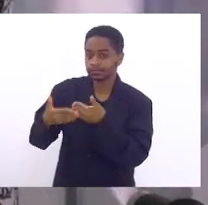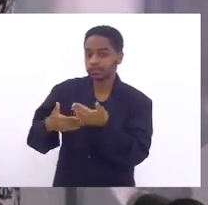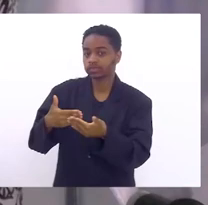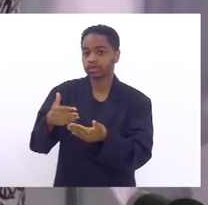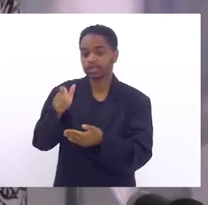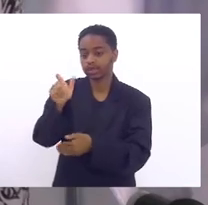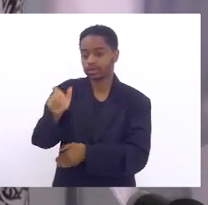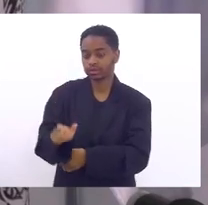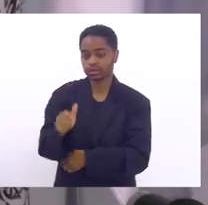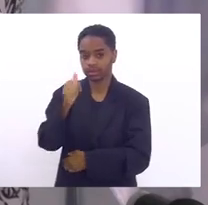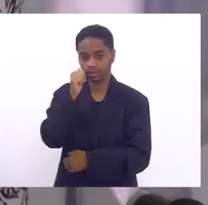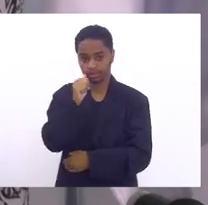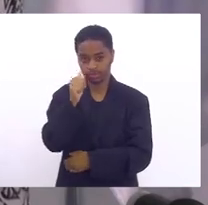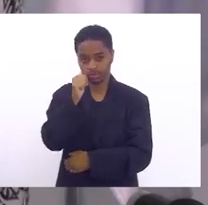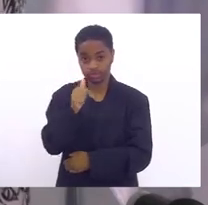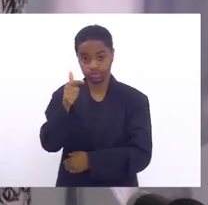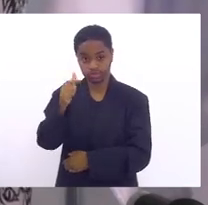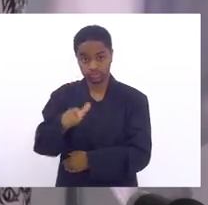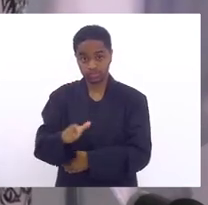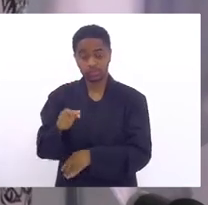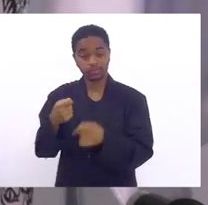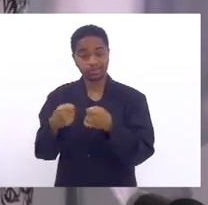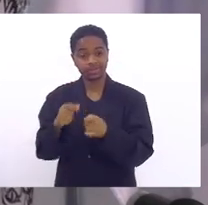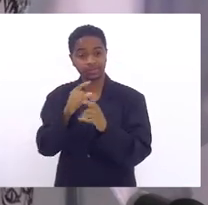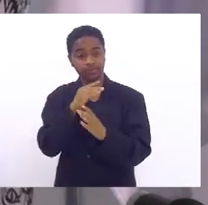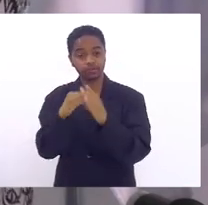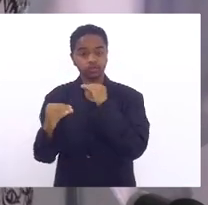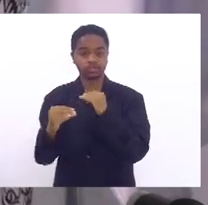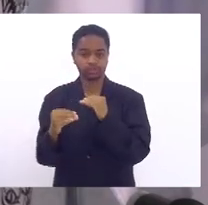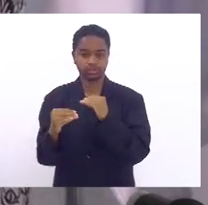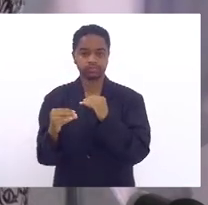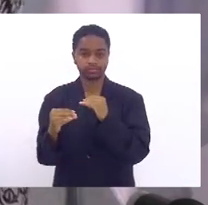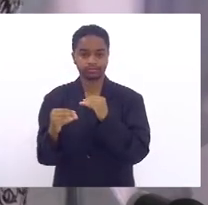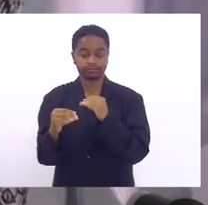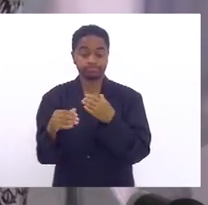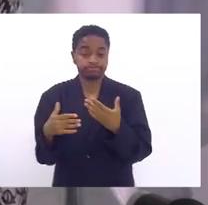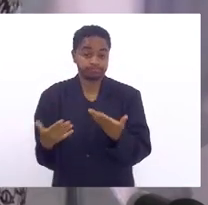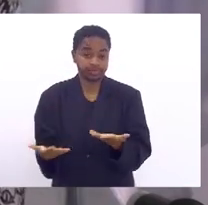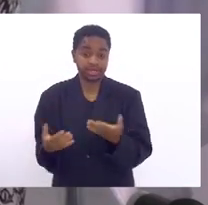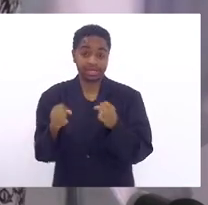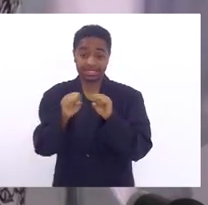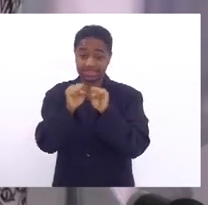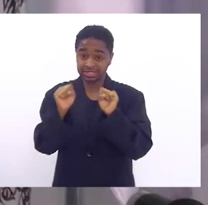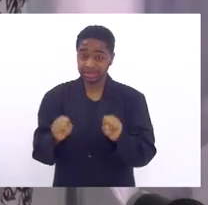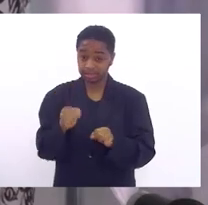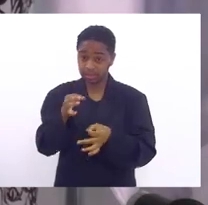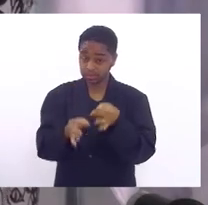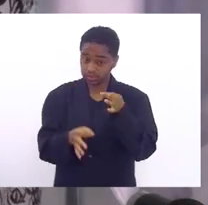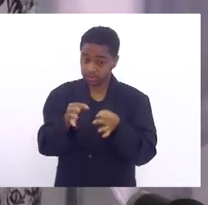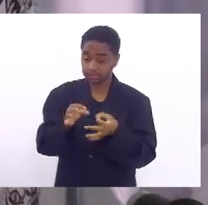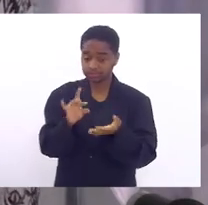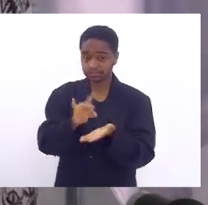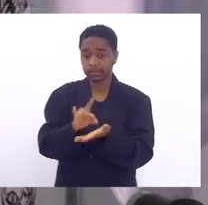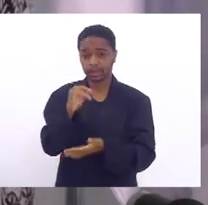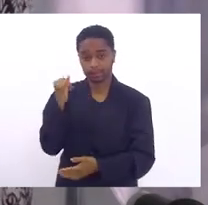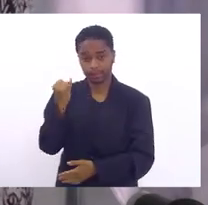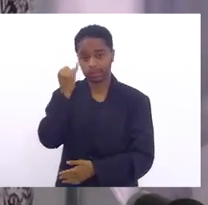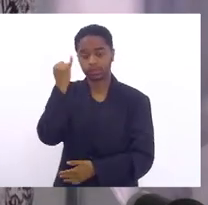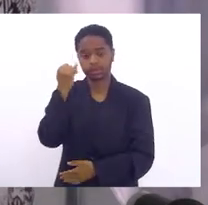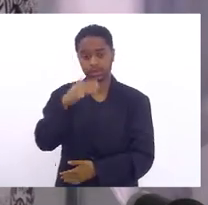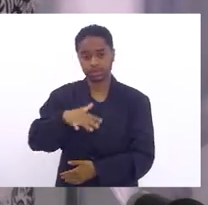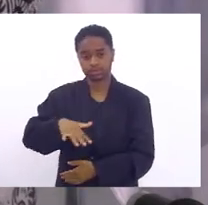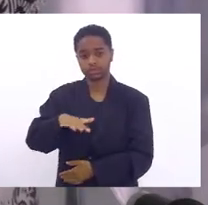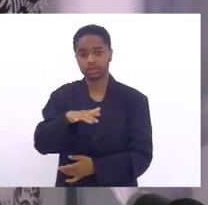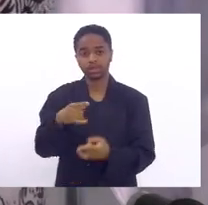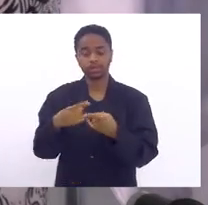mulher ela de novo é quem tem que fugir né então o sistema de justiça é muito importante nesse processo para que a gente